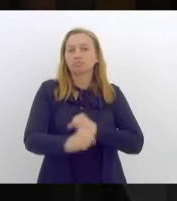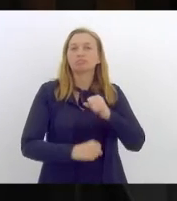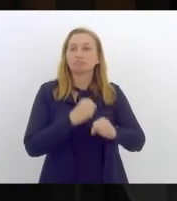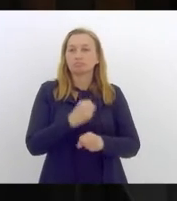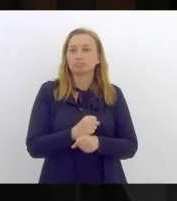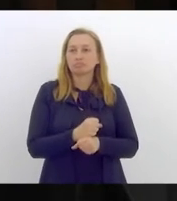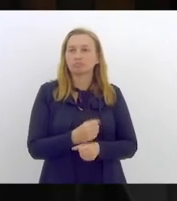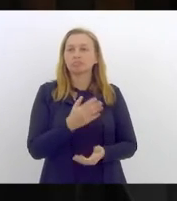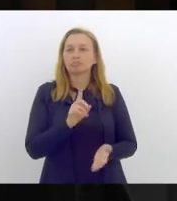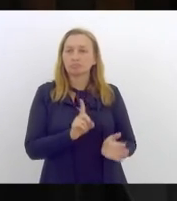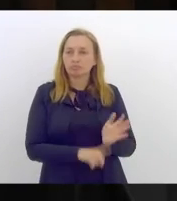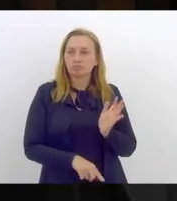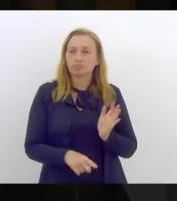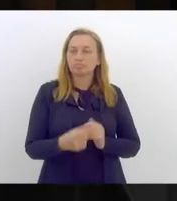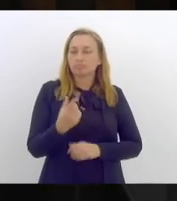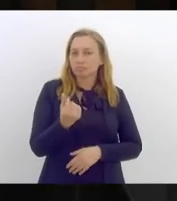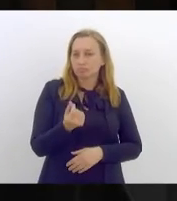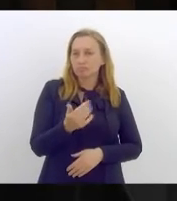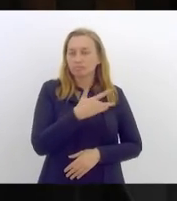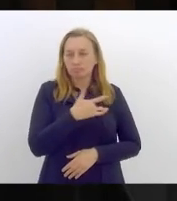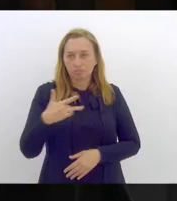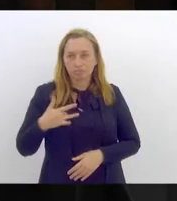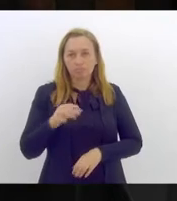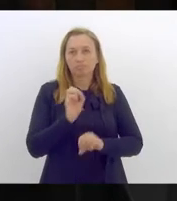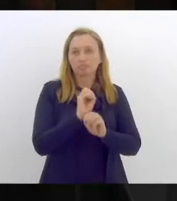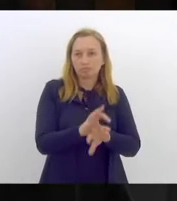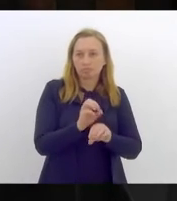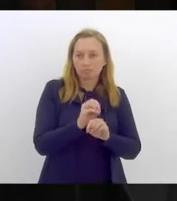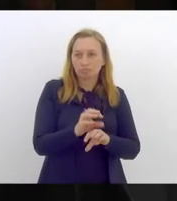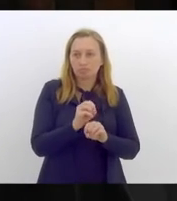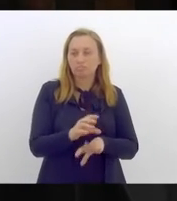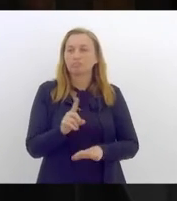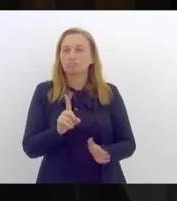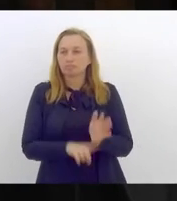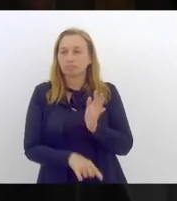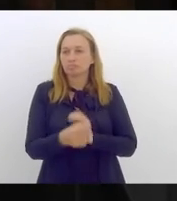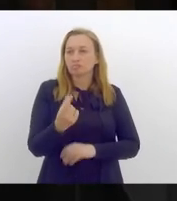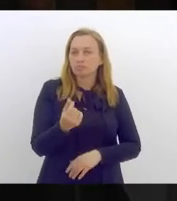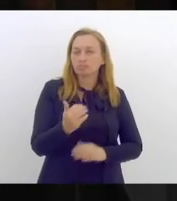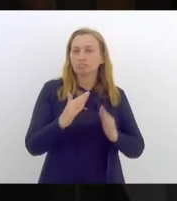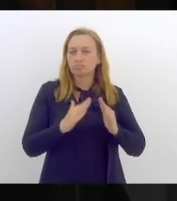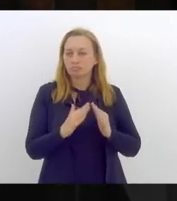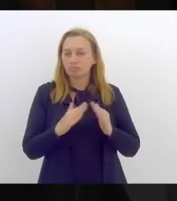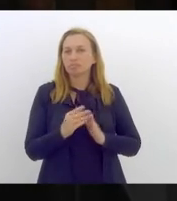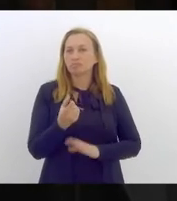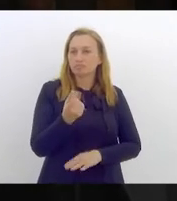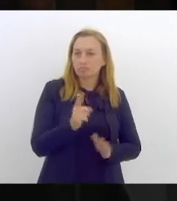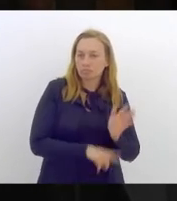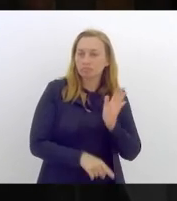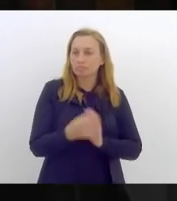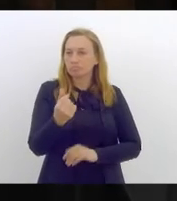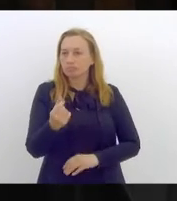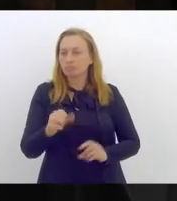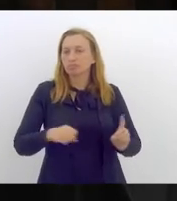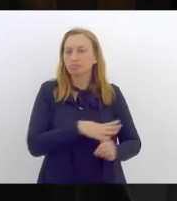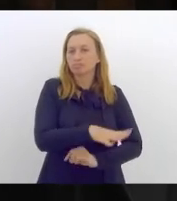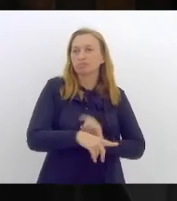vai ter menos dinheiro para a saúde, menos dinheiro para a educação, menos dinheiro para habitação, menos dinheiro para serviço